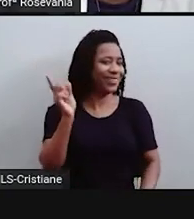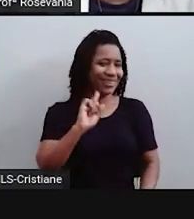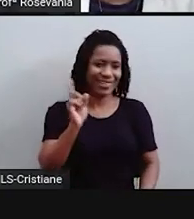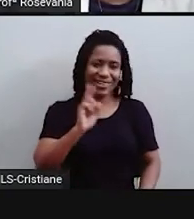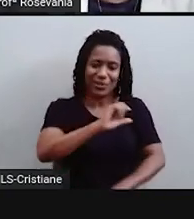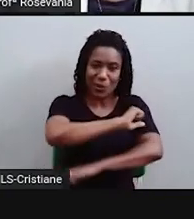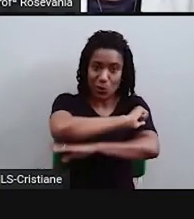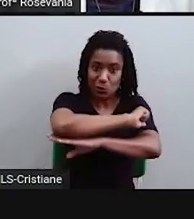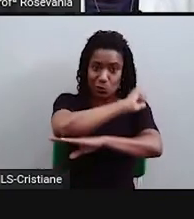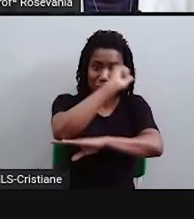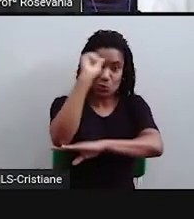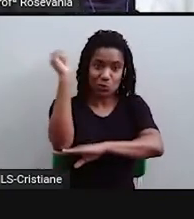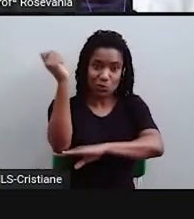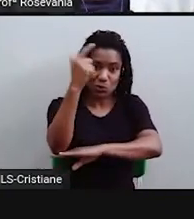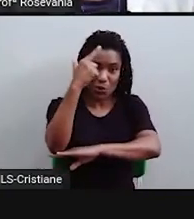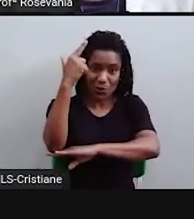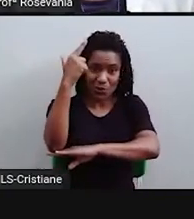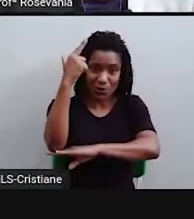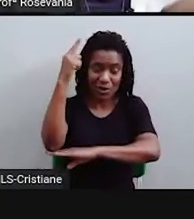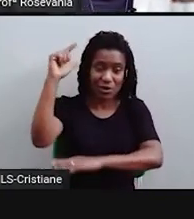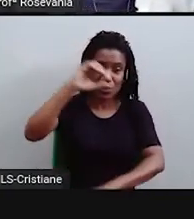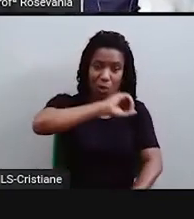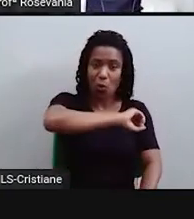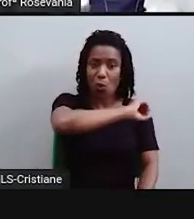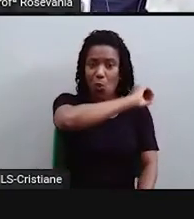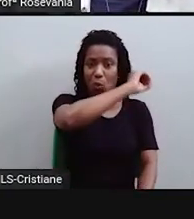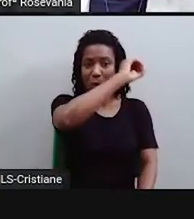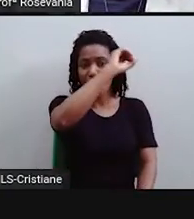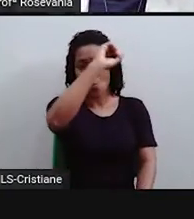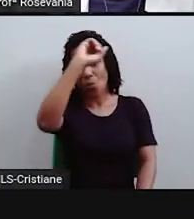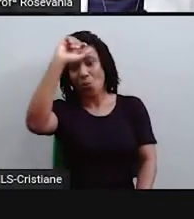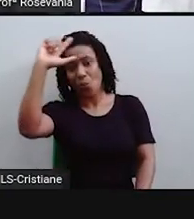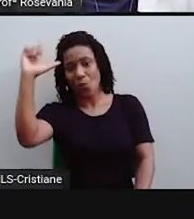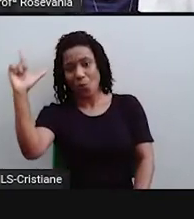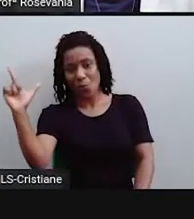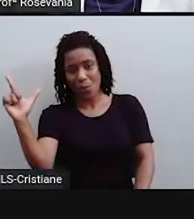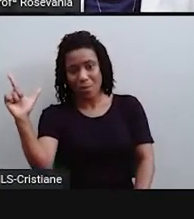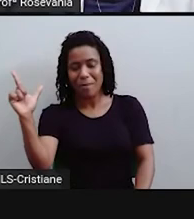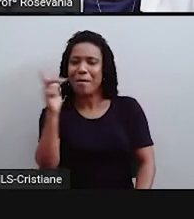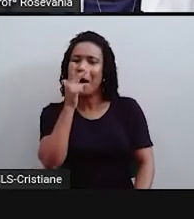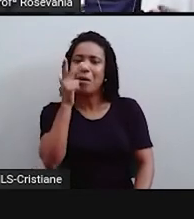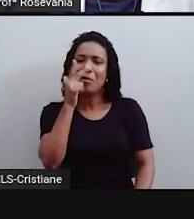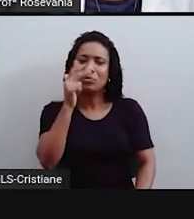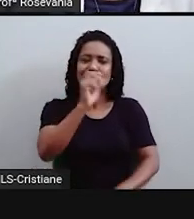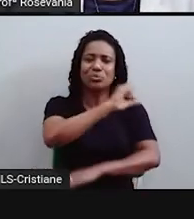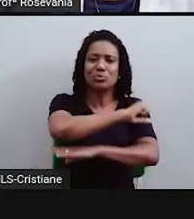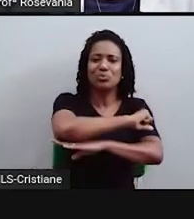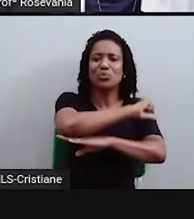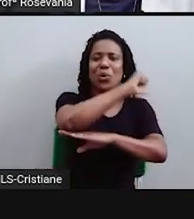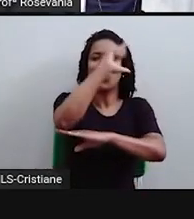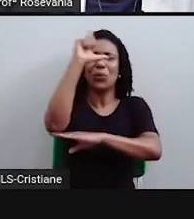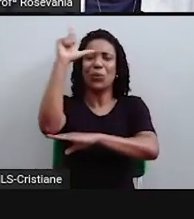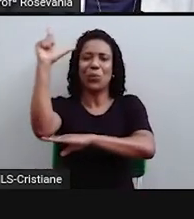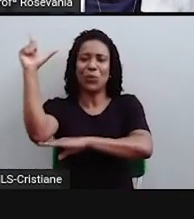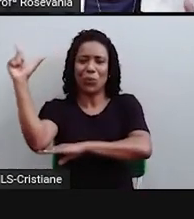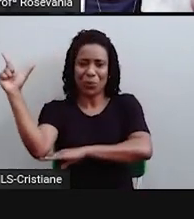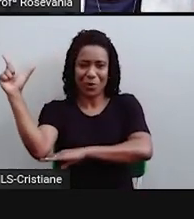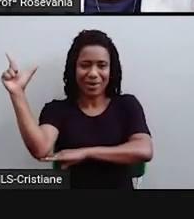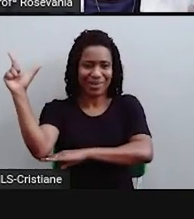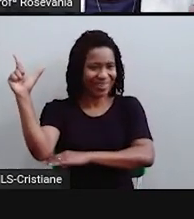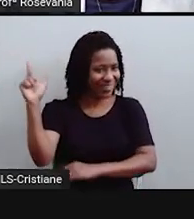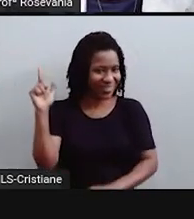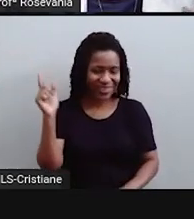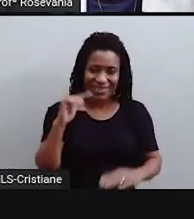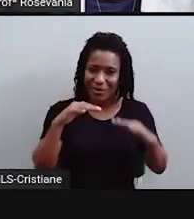se movimentando, porque a gente vê ele nascer de um lado e se pôr do outro. Mas a gente tem